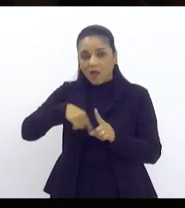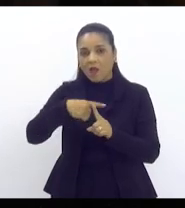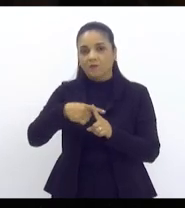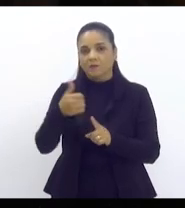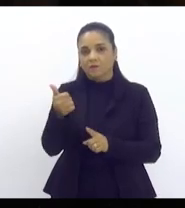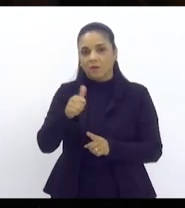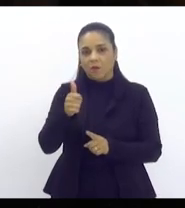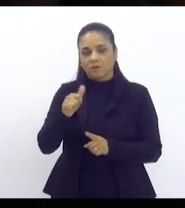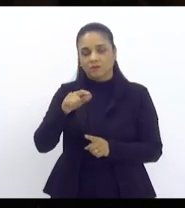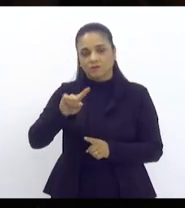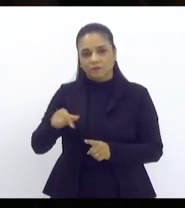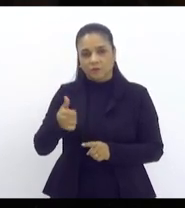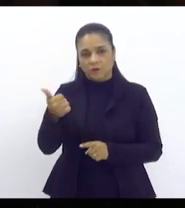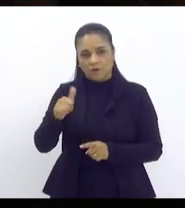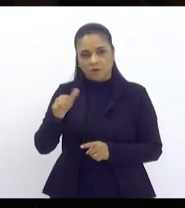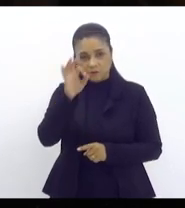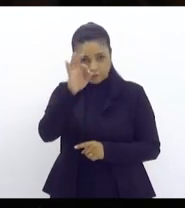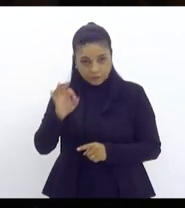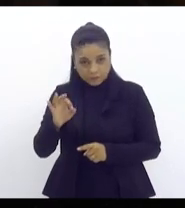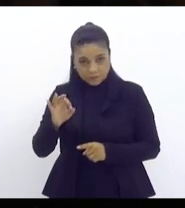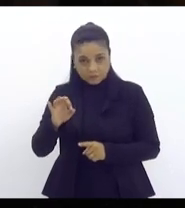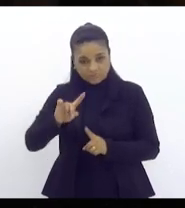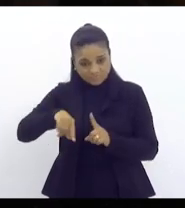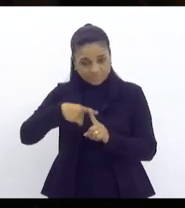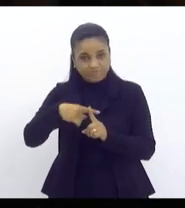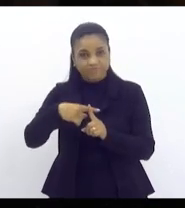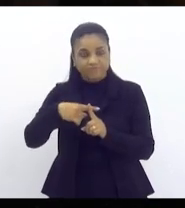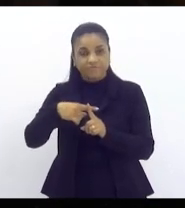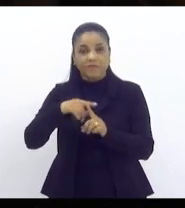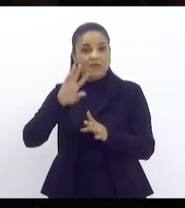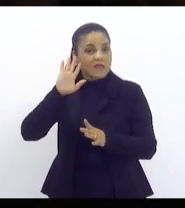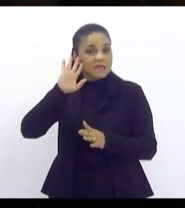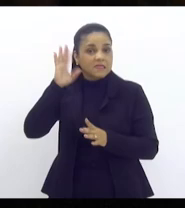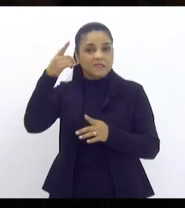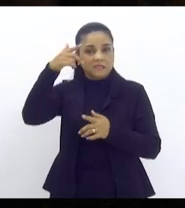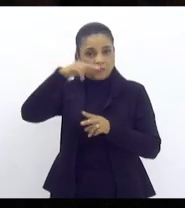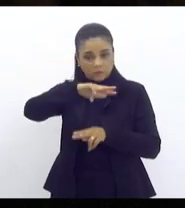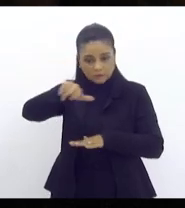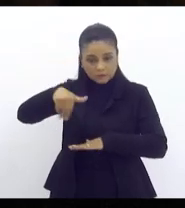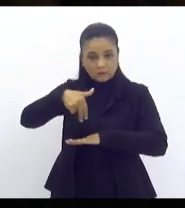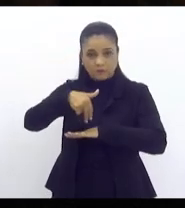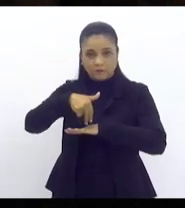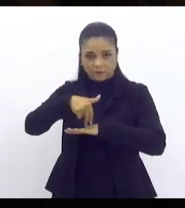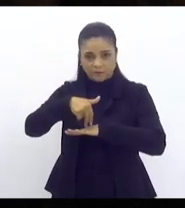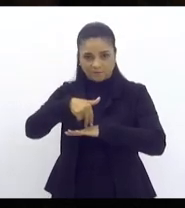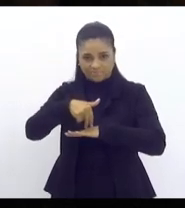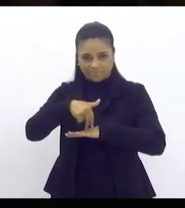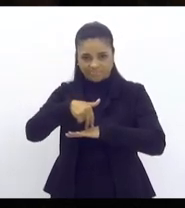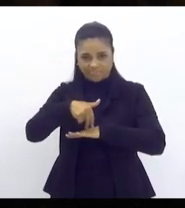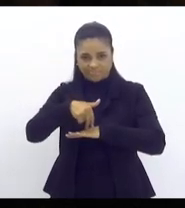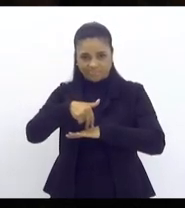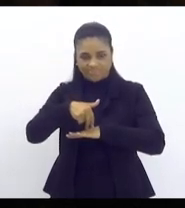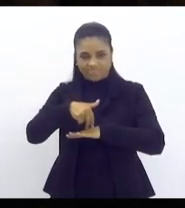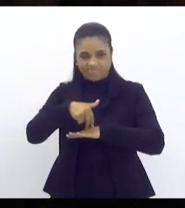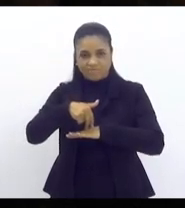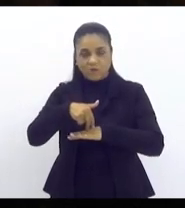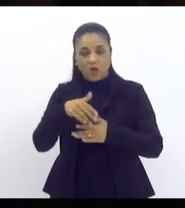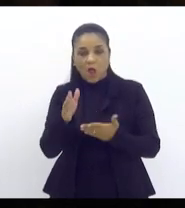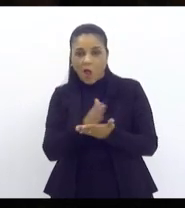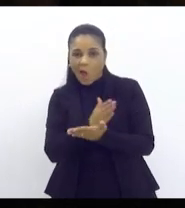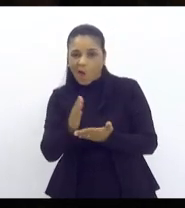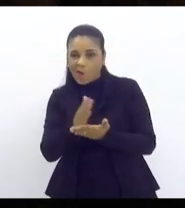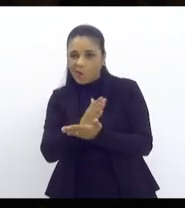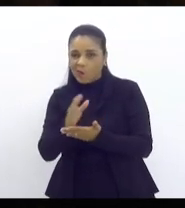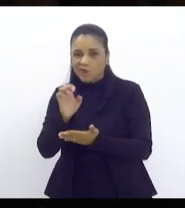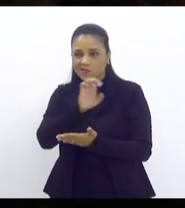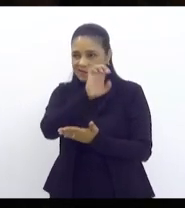11,11%. Com essa decisão da União de espoliar alguns estados que estão no